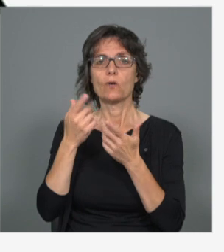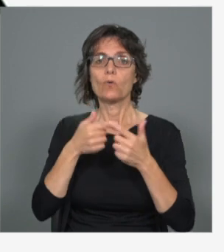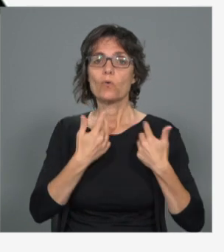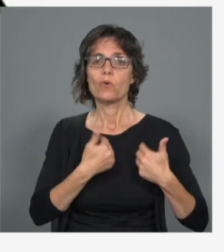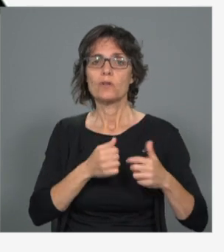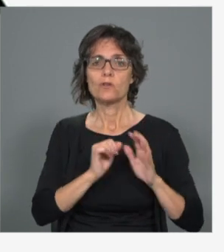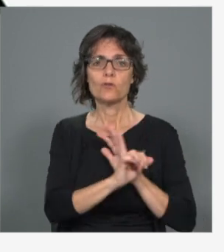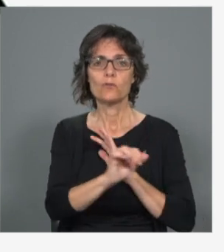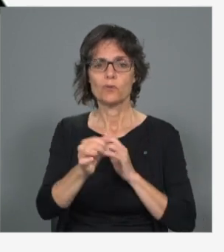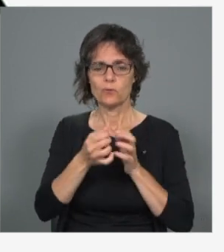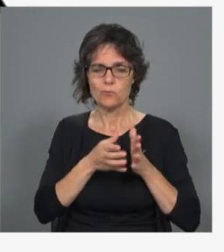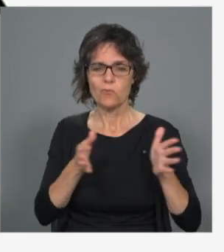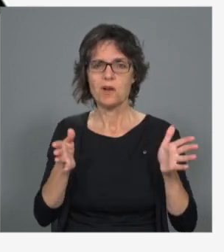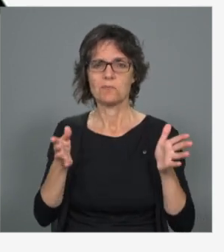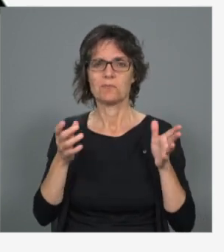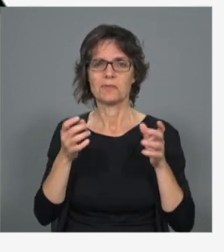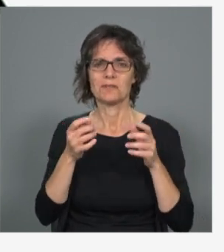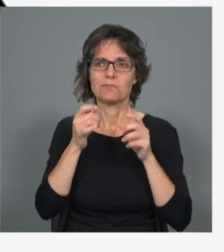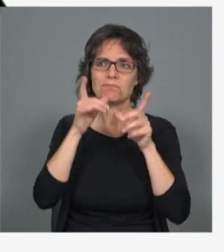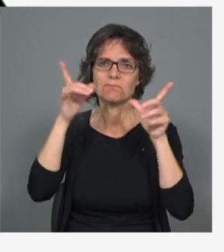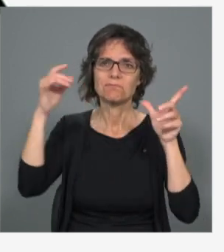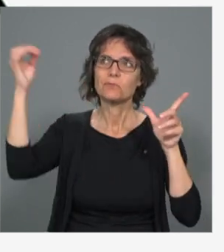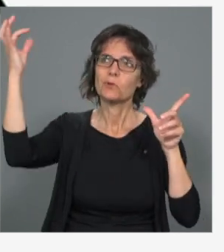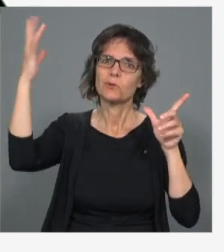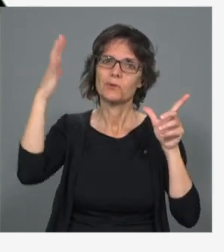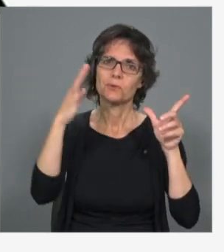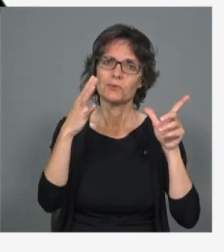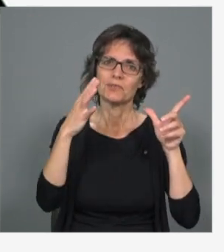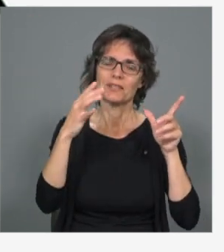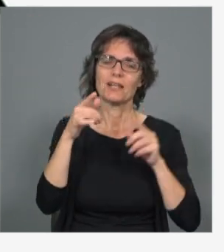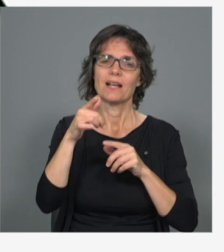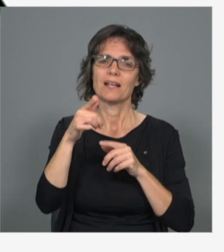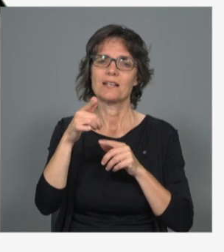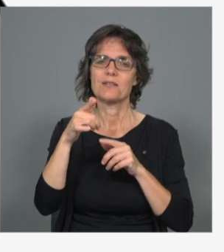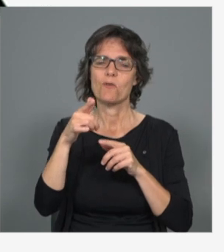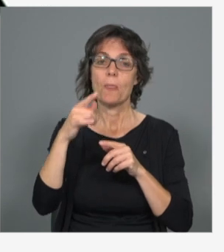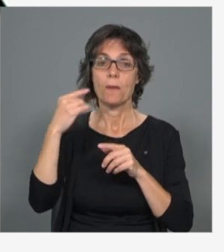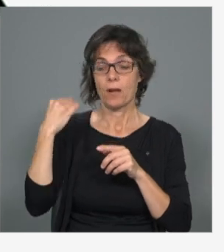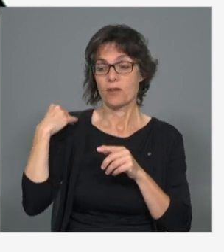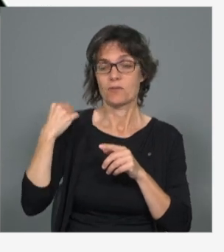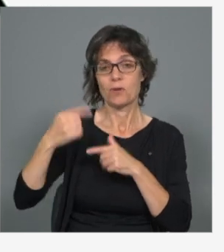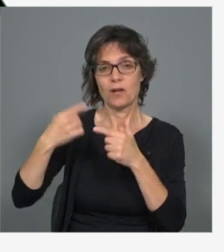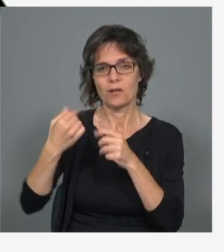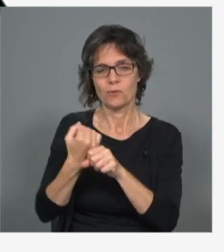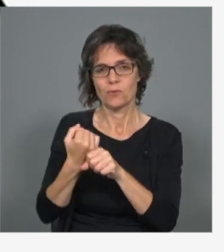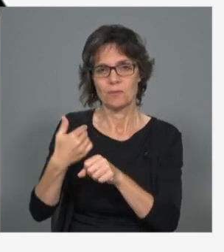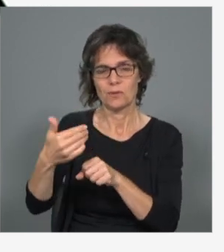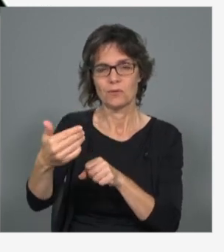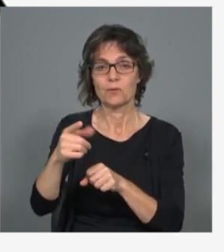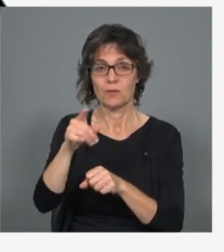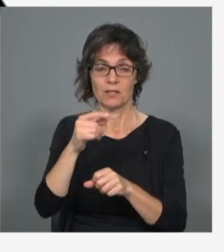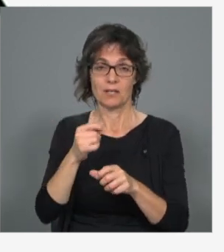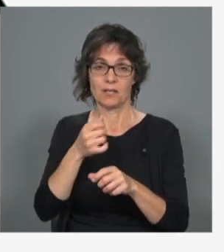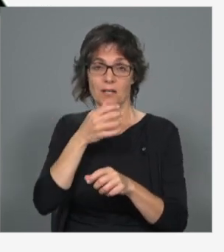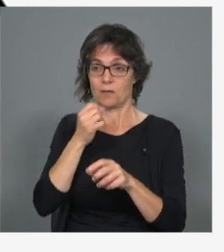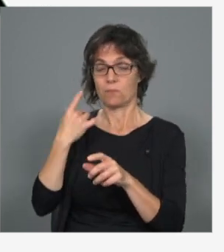a esperança a que fostes chamados. Falávamos há pouco da mensagem do Dia Mundial das Comunicações Sociais,